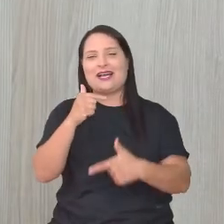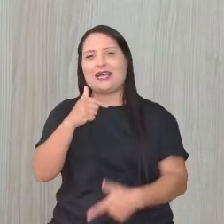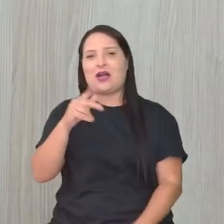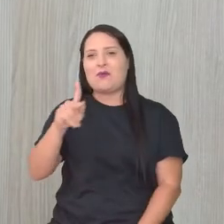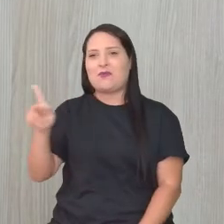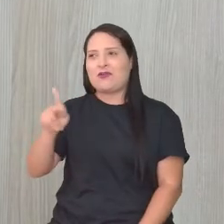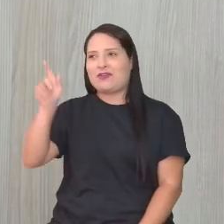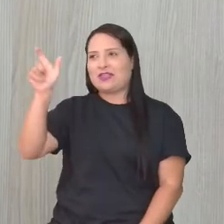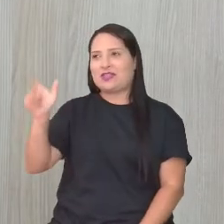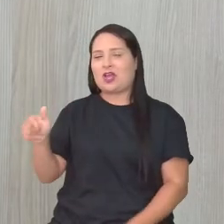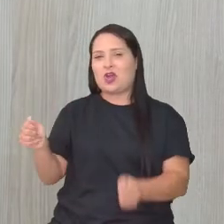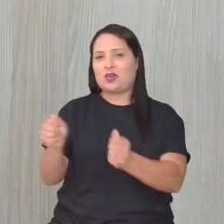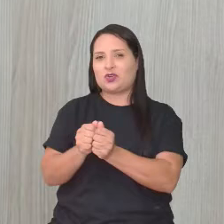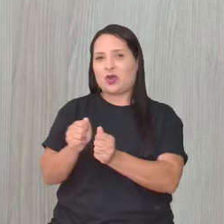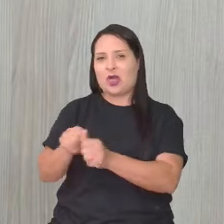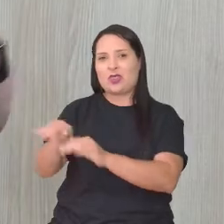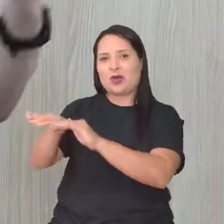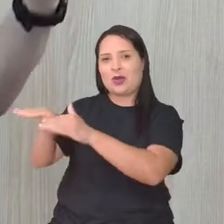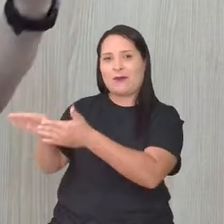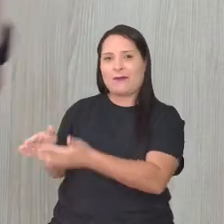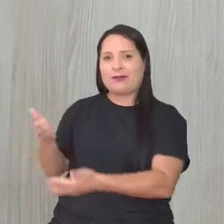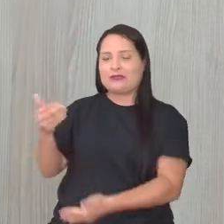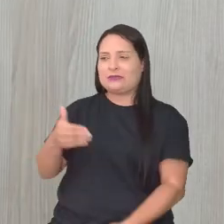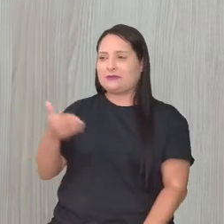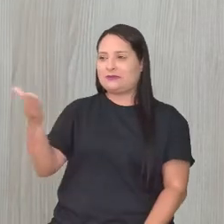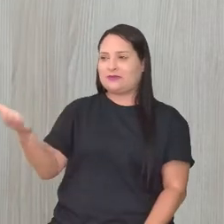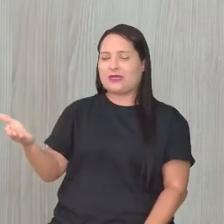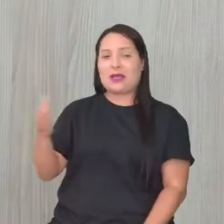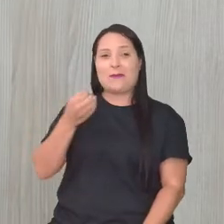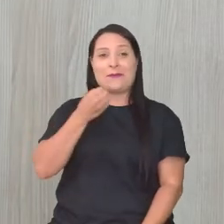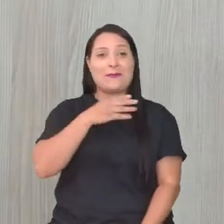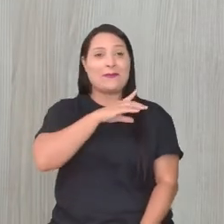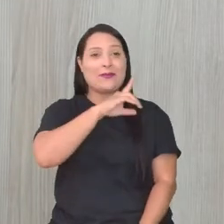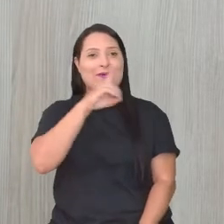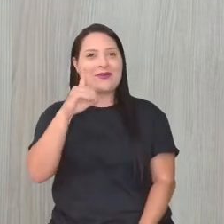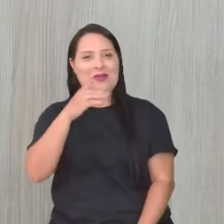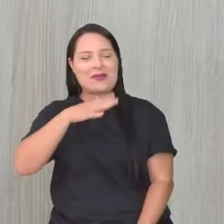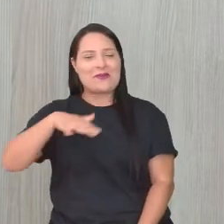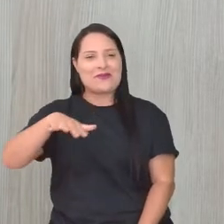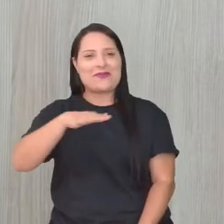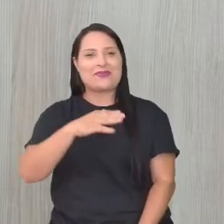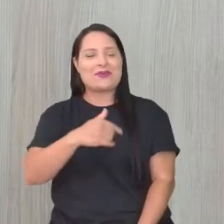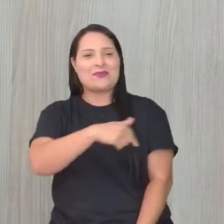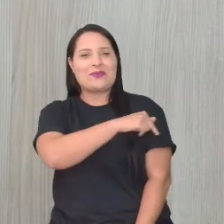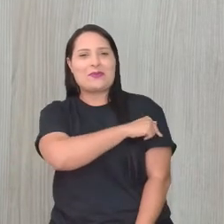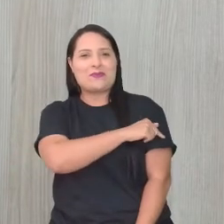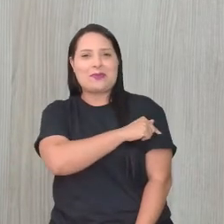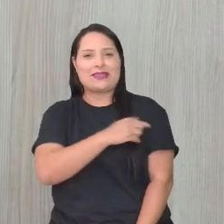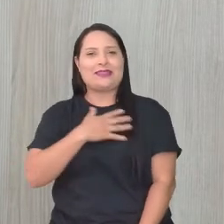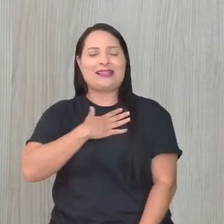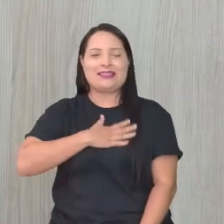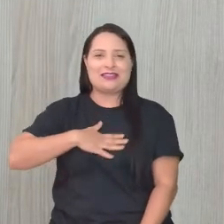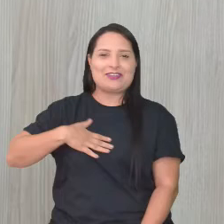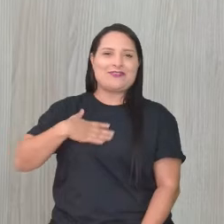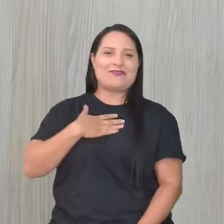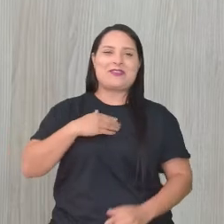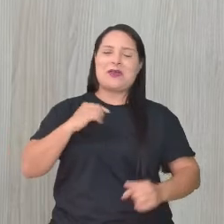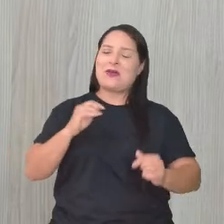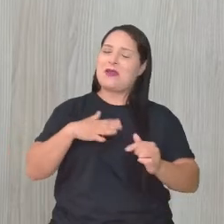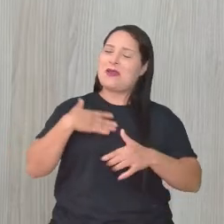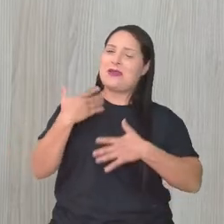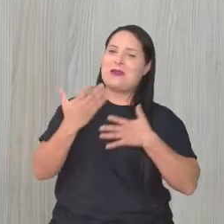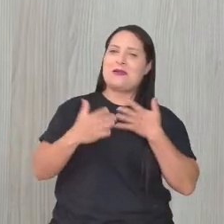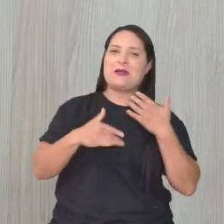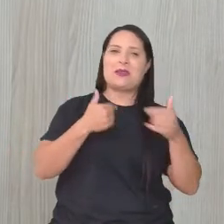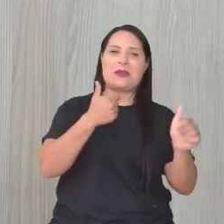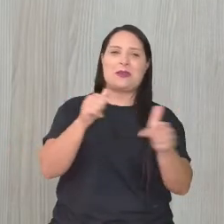bancada. Olha ele aí. Opa, bom dia, pessoal do sétimo ano. Uma satisfação estar com vocês, uma alegria enorme estar com